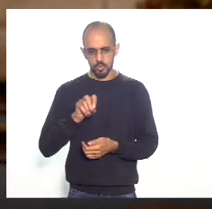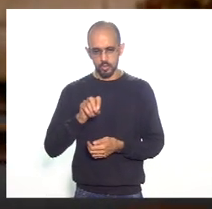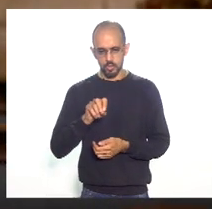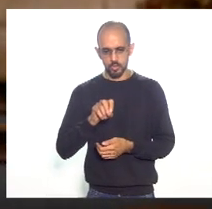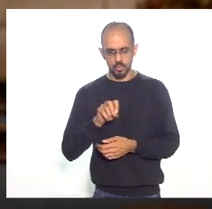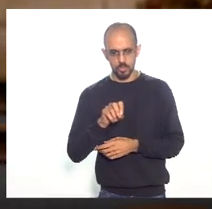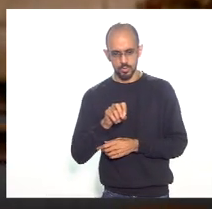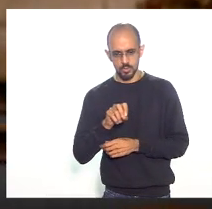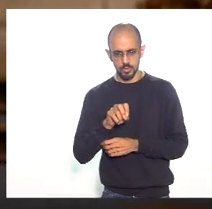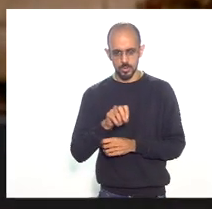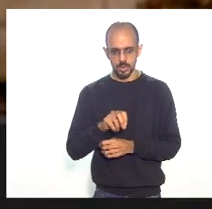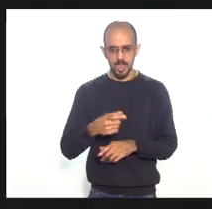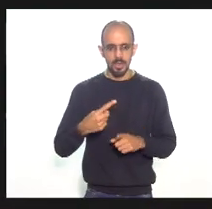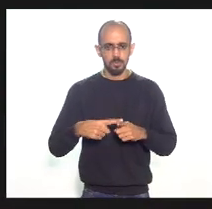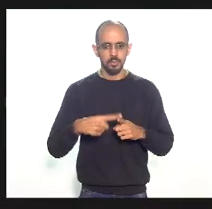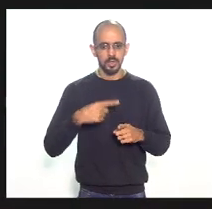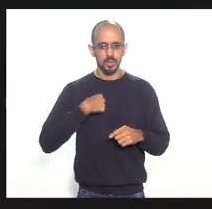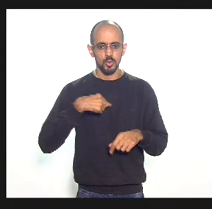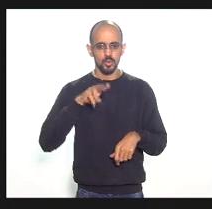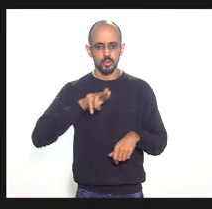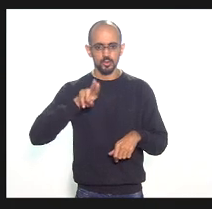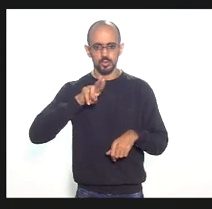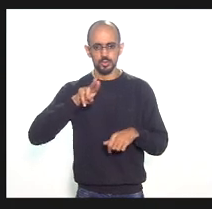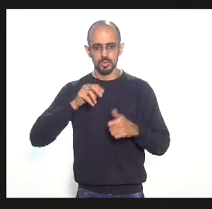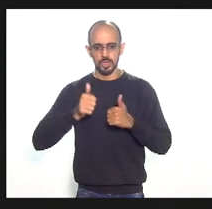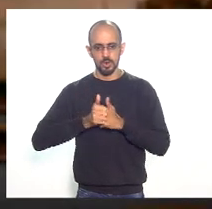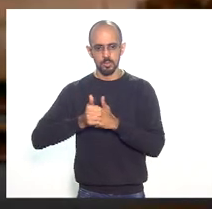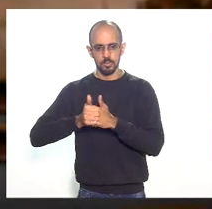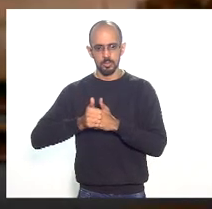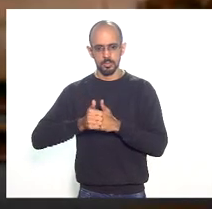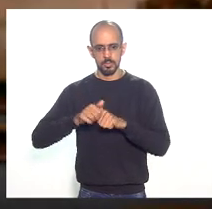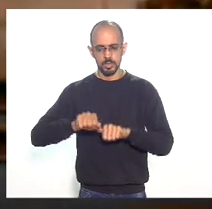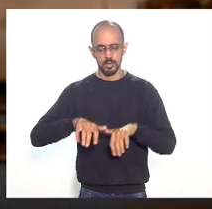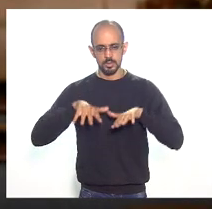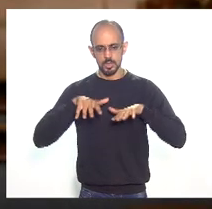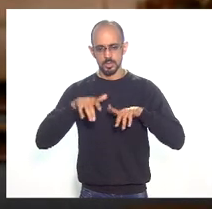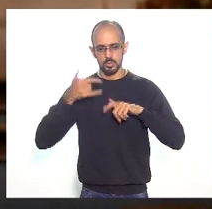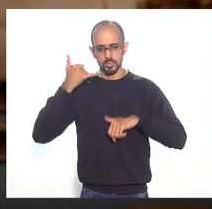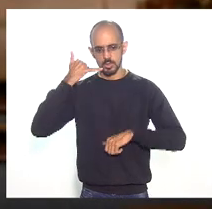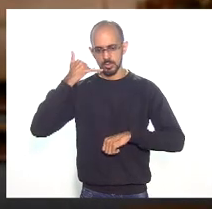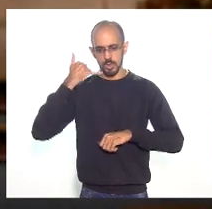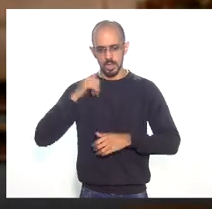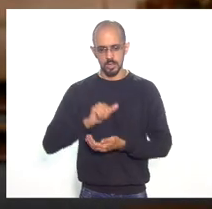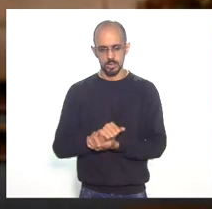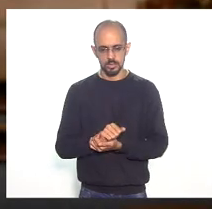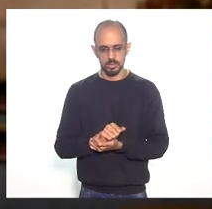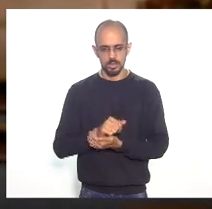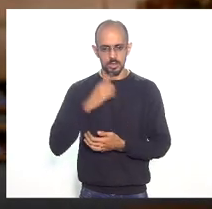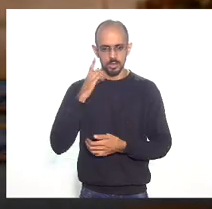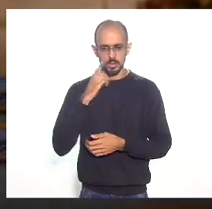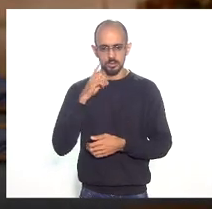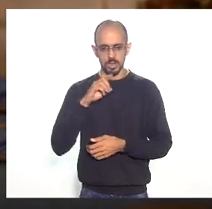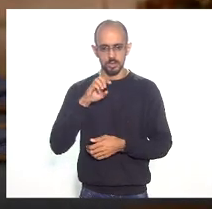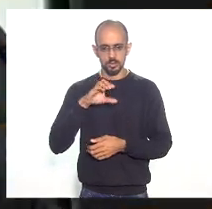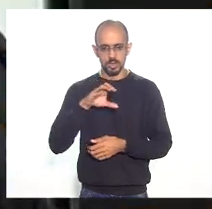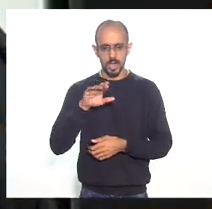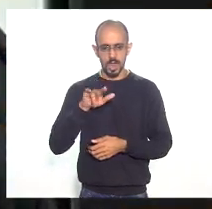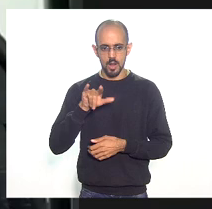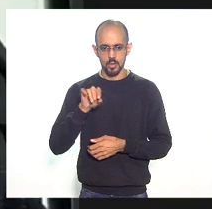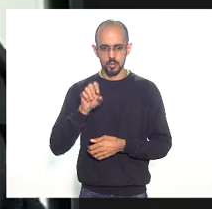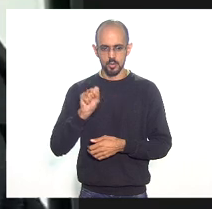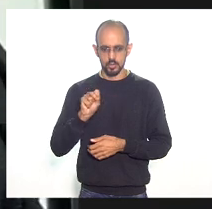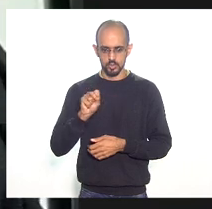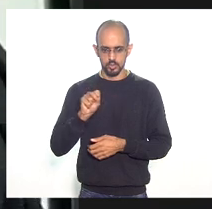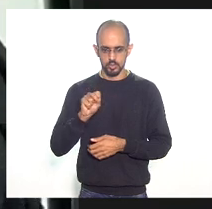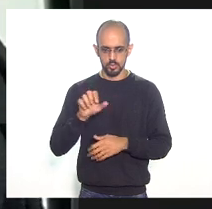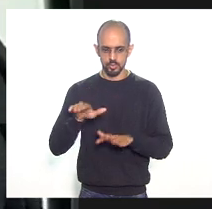no grupo, eu não consegui ver, estava acompanhando a sessão. Está ok. Deputado Carlos Macedo. Sr. Presidente, é um prazer revê-lo.